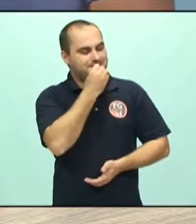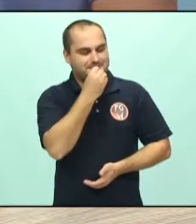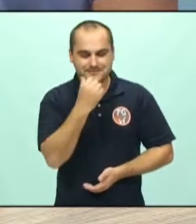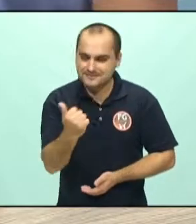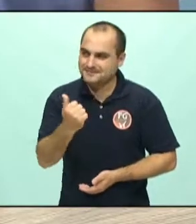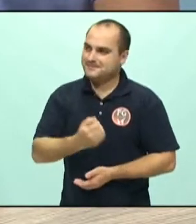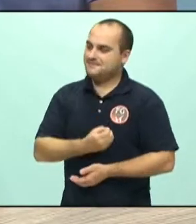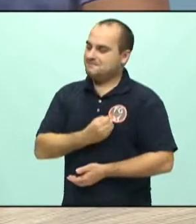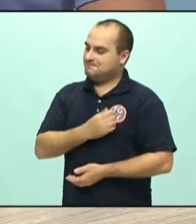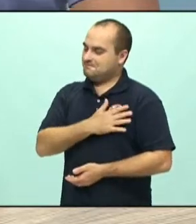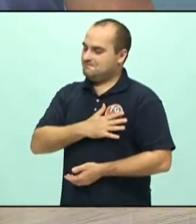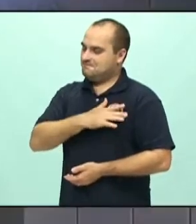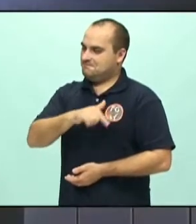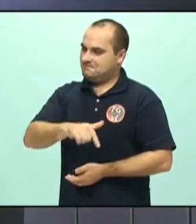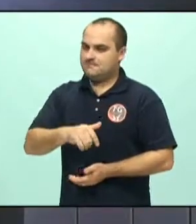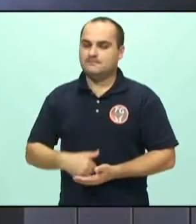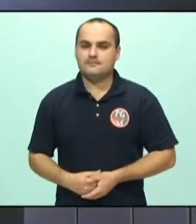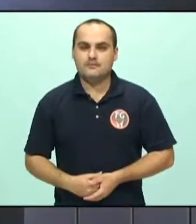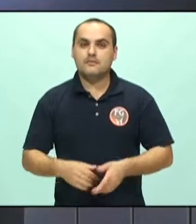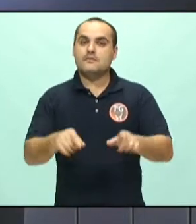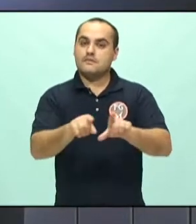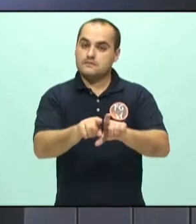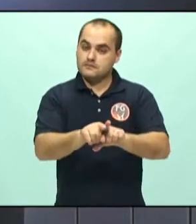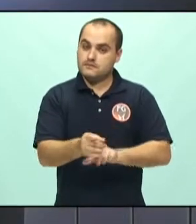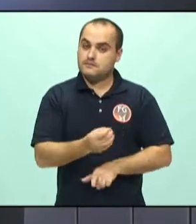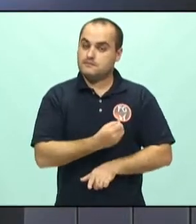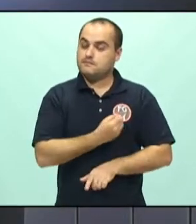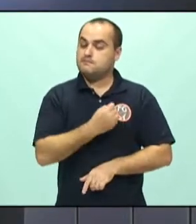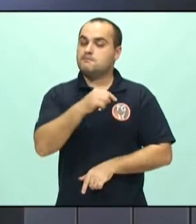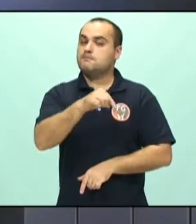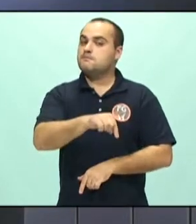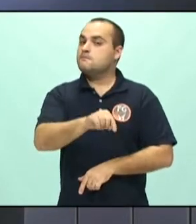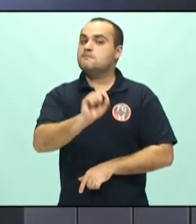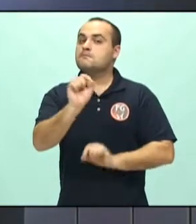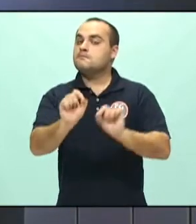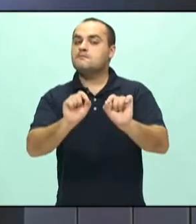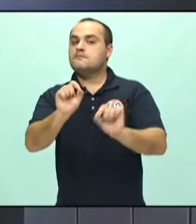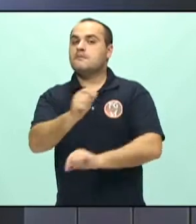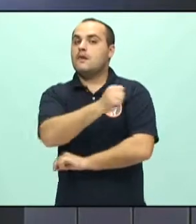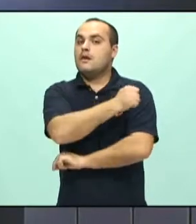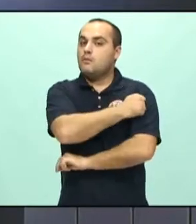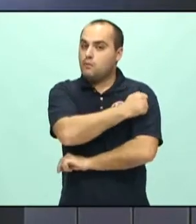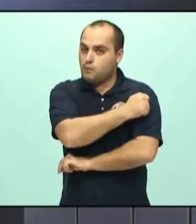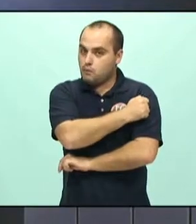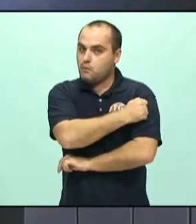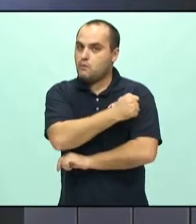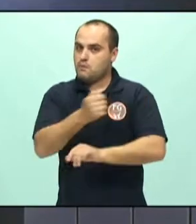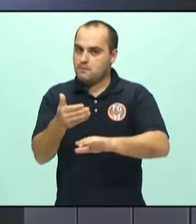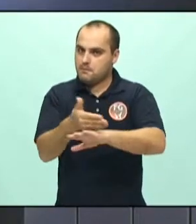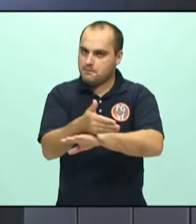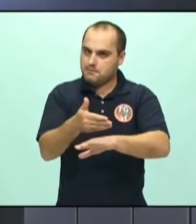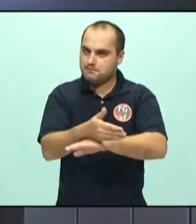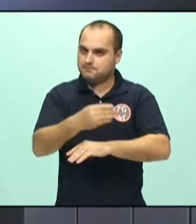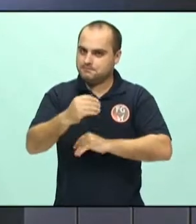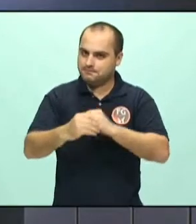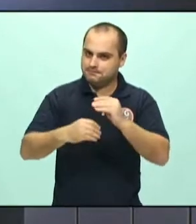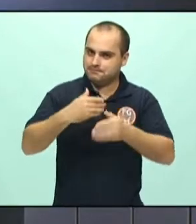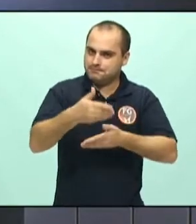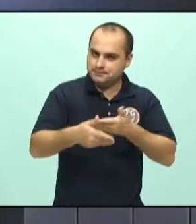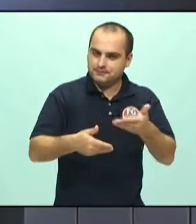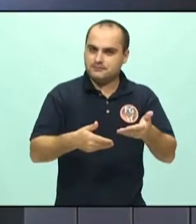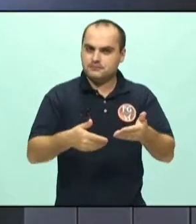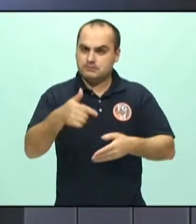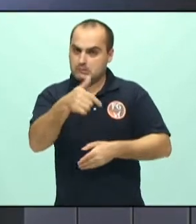vocês. Também estão conosco as alunas que participaram e se envolveram na organização desse projeto. Nesse